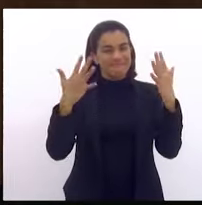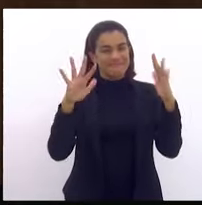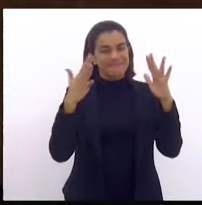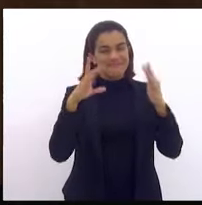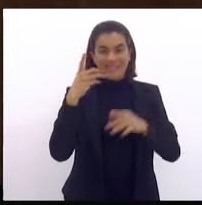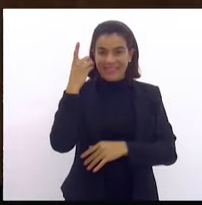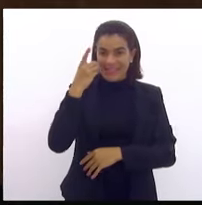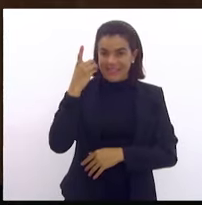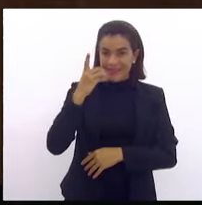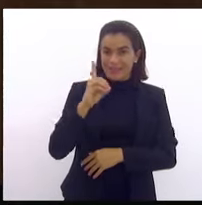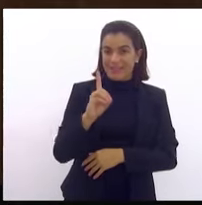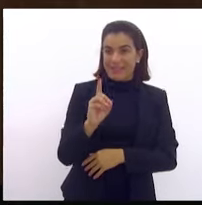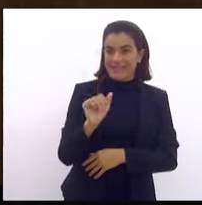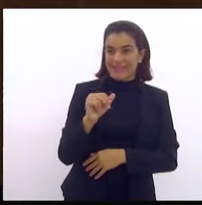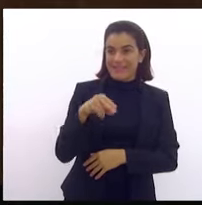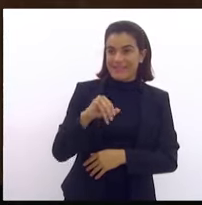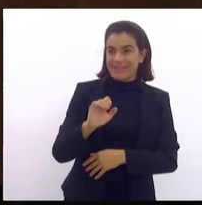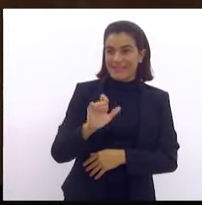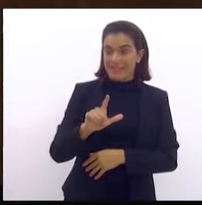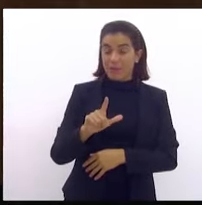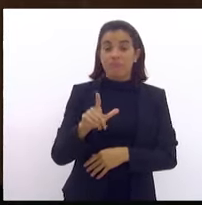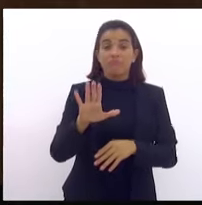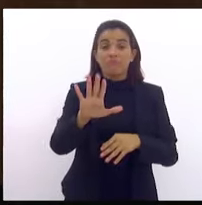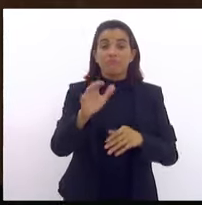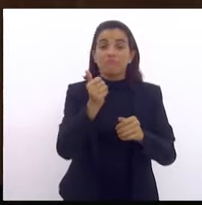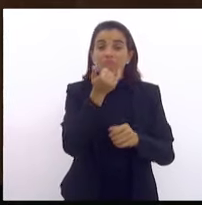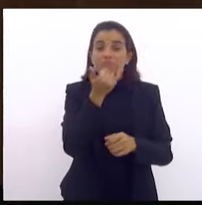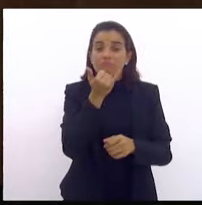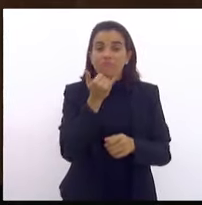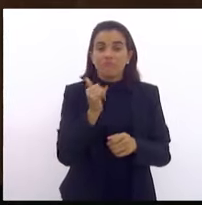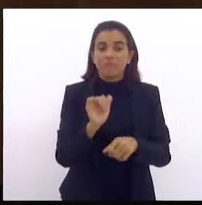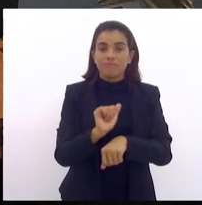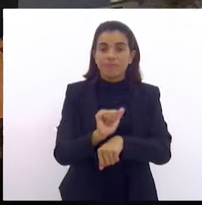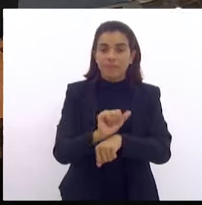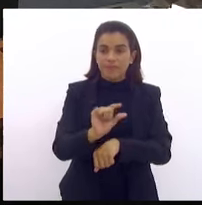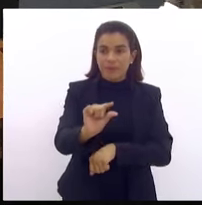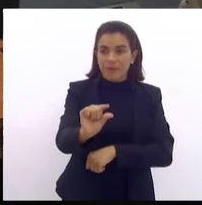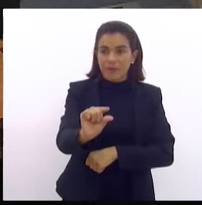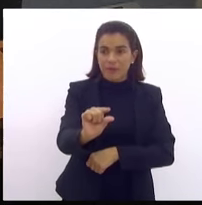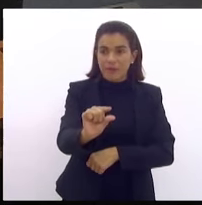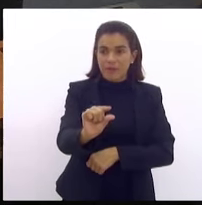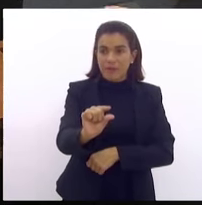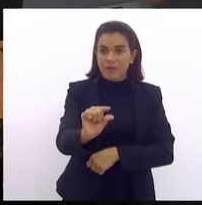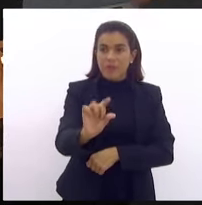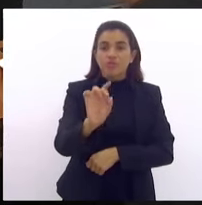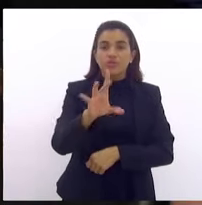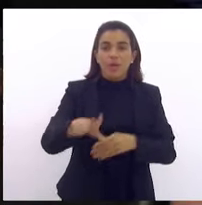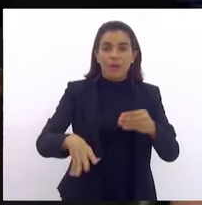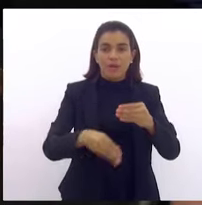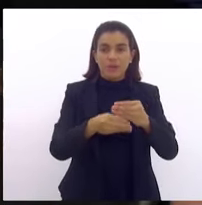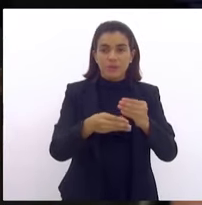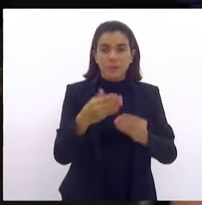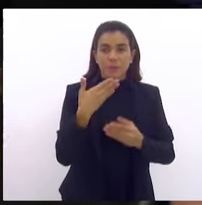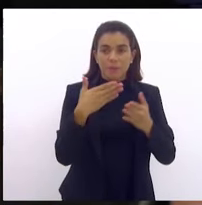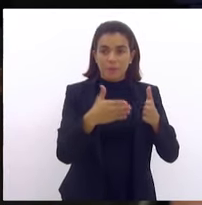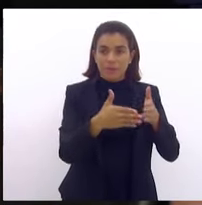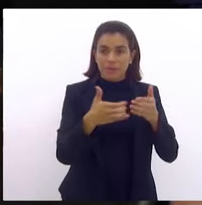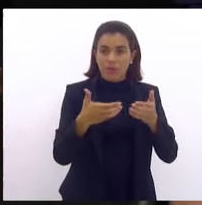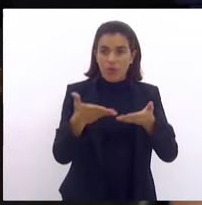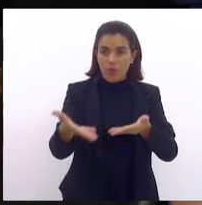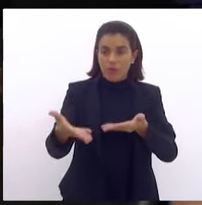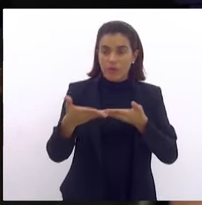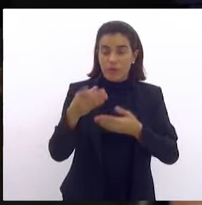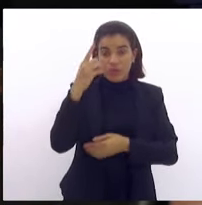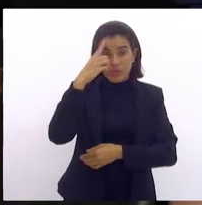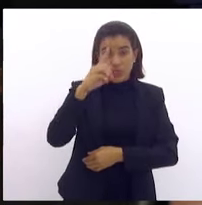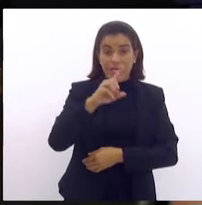deputado Daniel Liberon. Ah, em tempo, deputado Amorim, só para consignar o pedido, ele vai passar o convite aí, mas dia